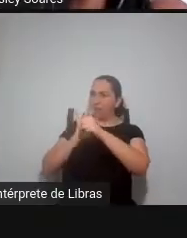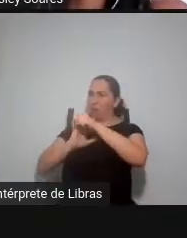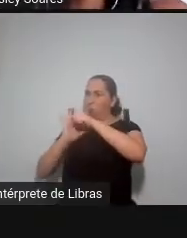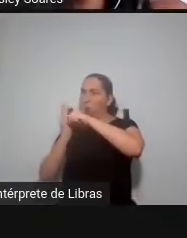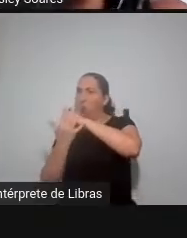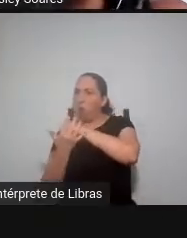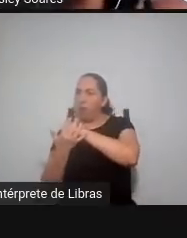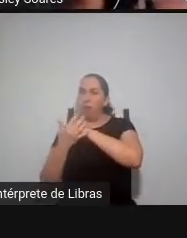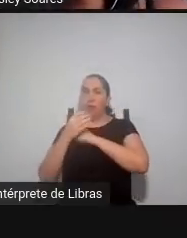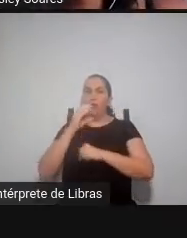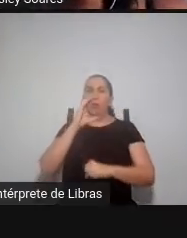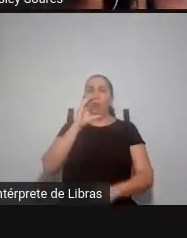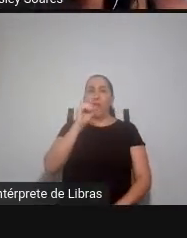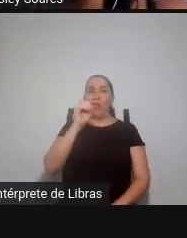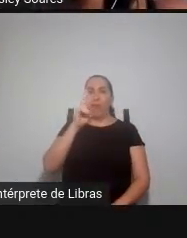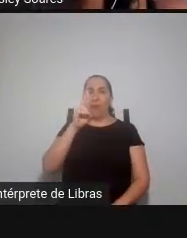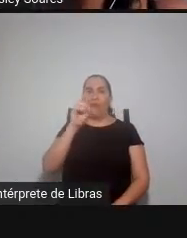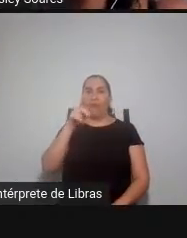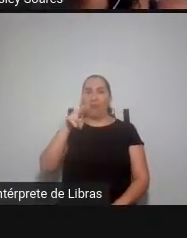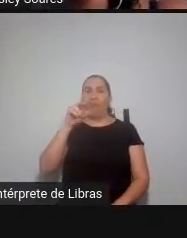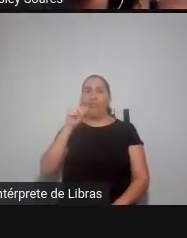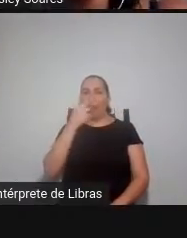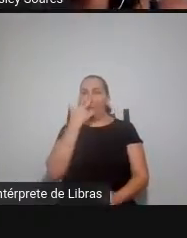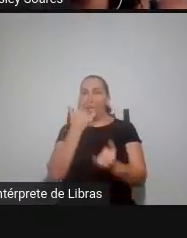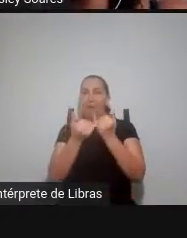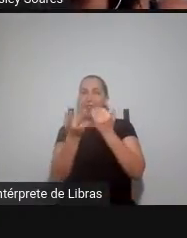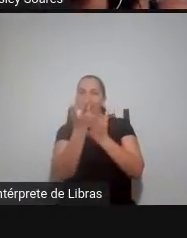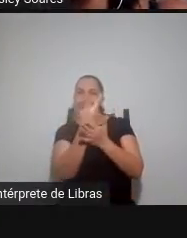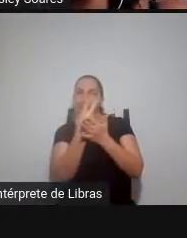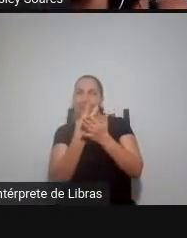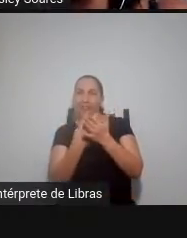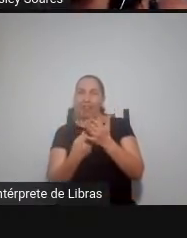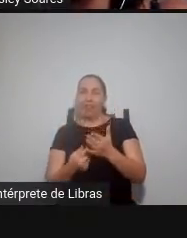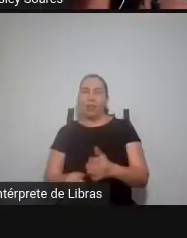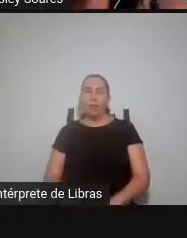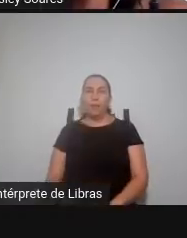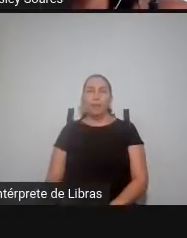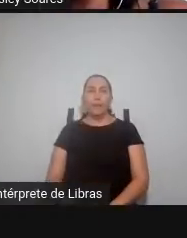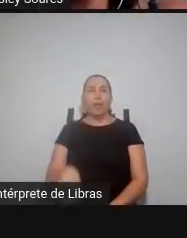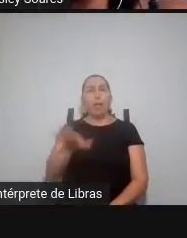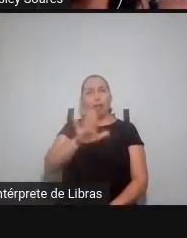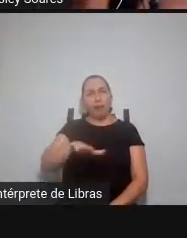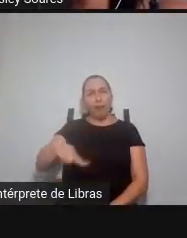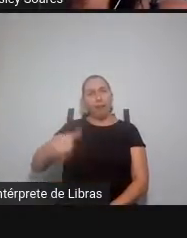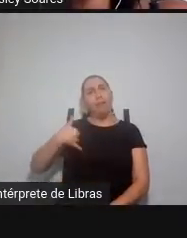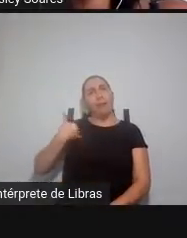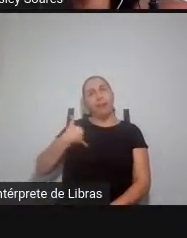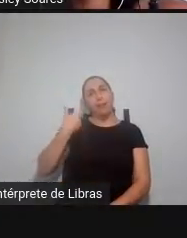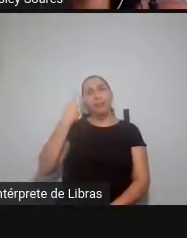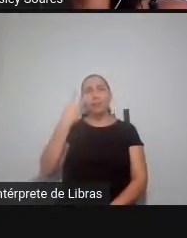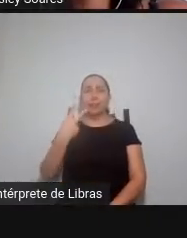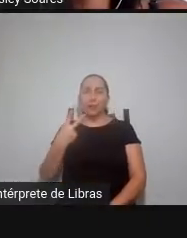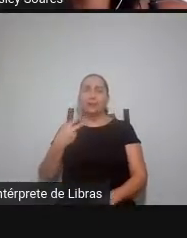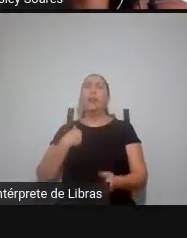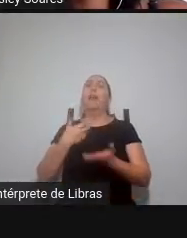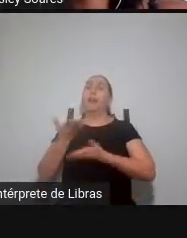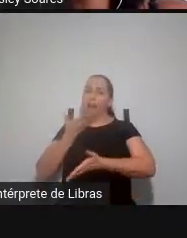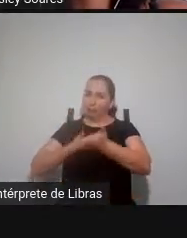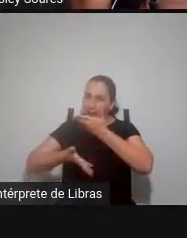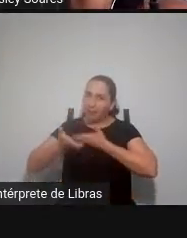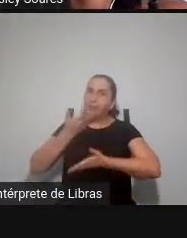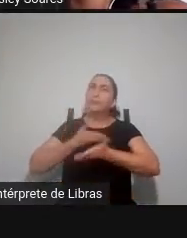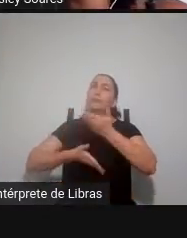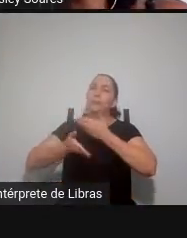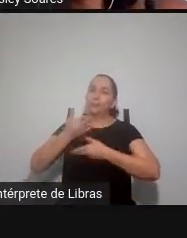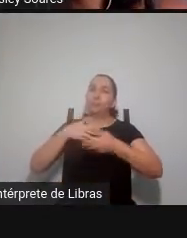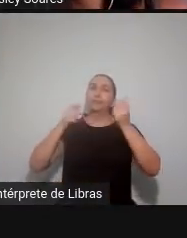símbolo divulgado na televisão. Quem disse que menino pequeno não interage, gente? Quem disse que eles são sensíveis a